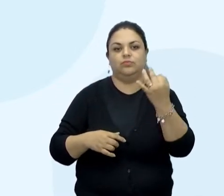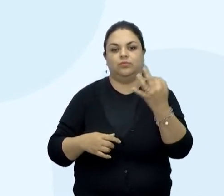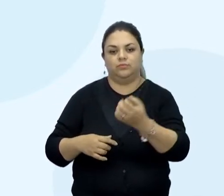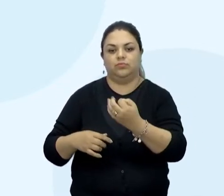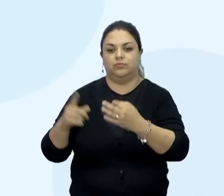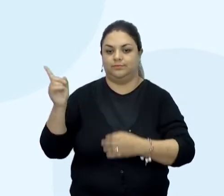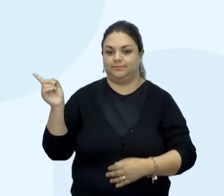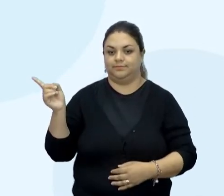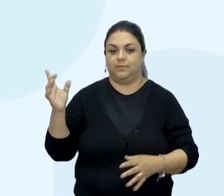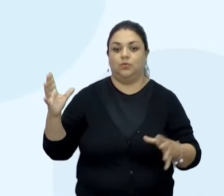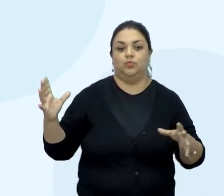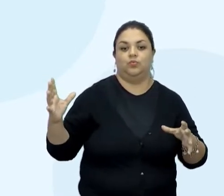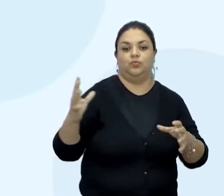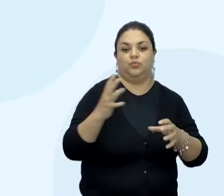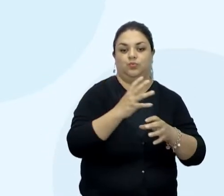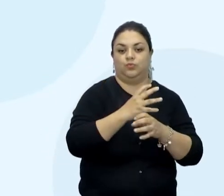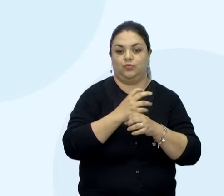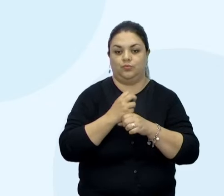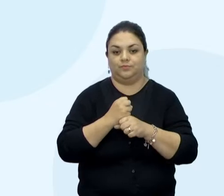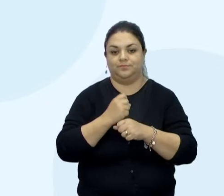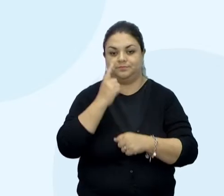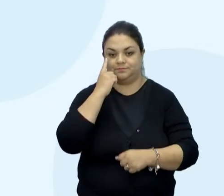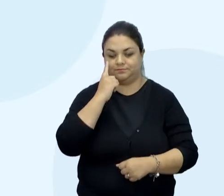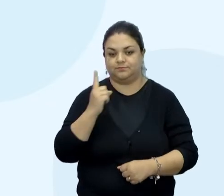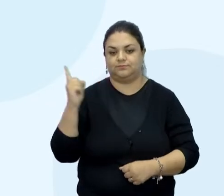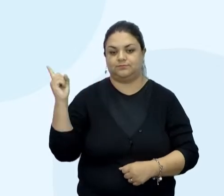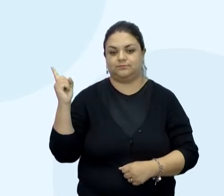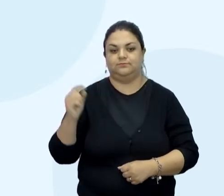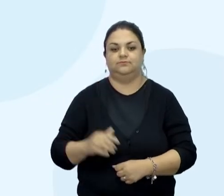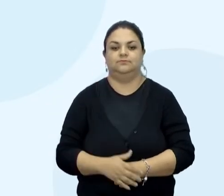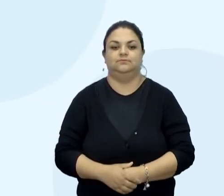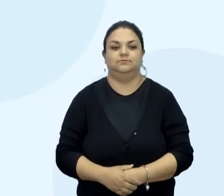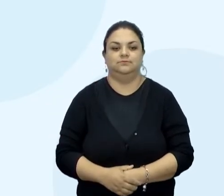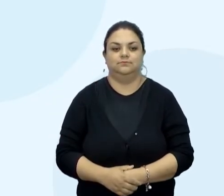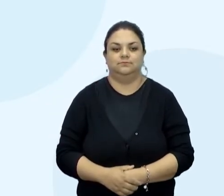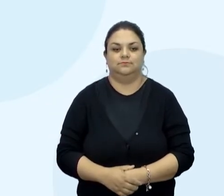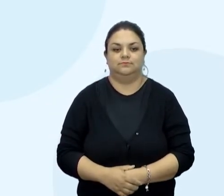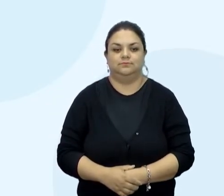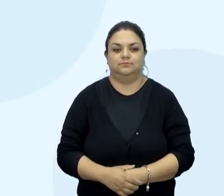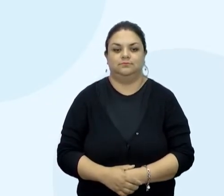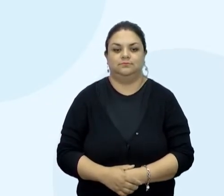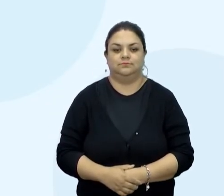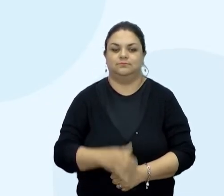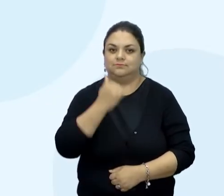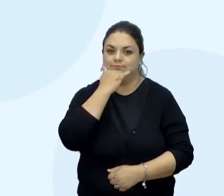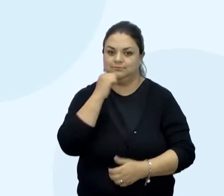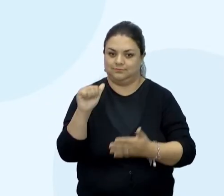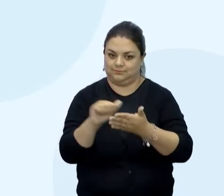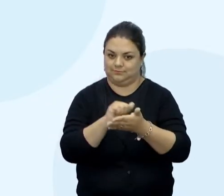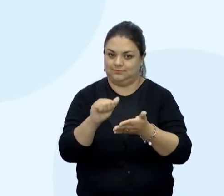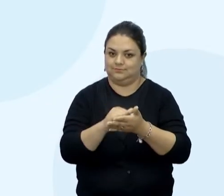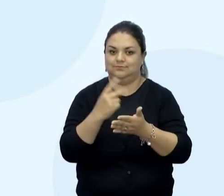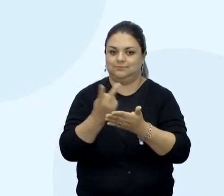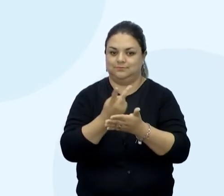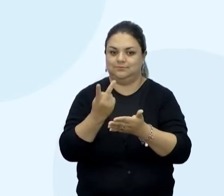somo tudo. Opa! Eu marquei coisa que não deveria. Então,